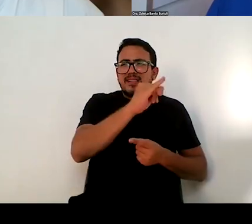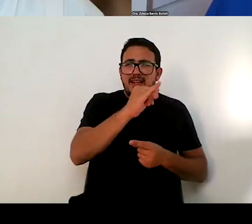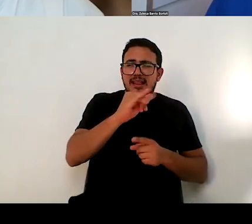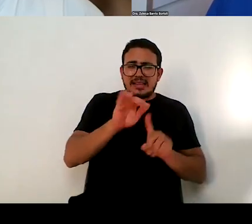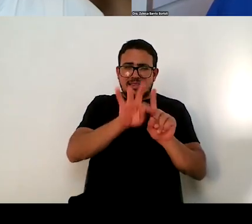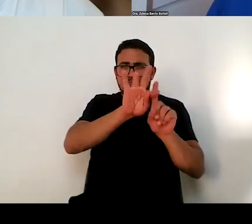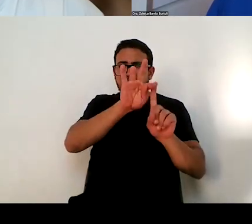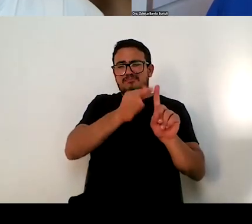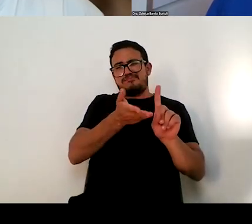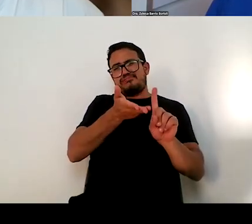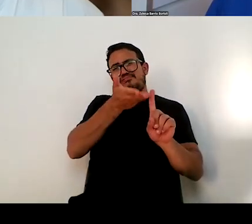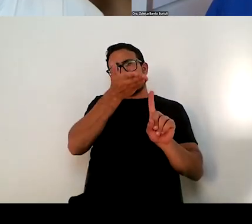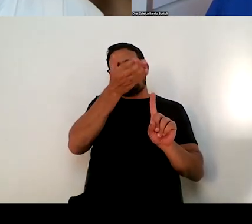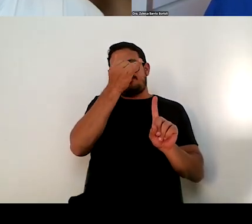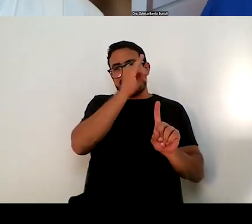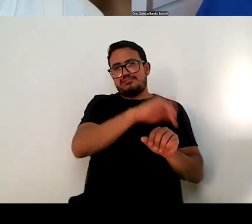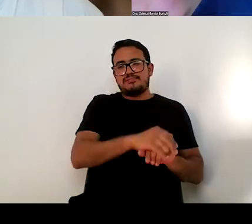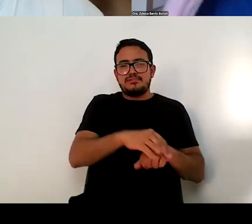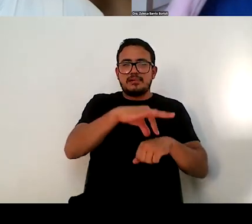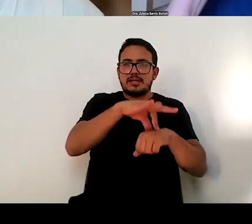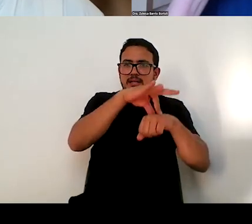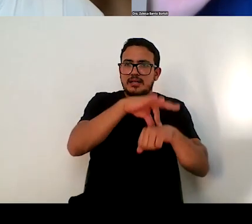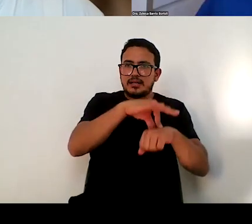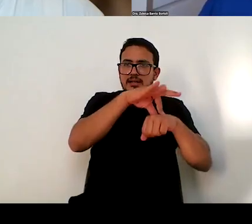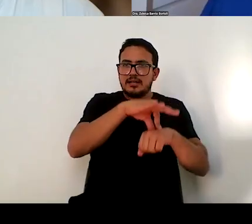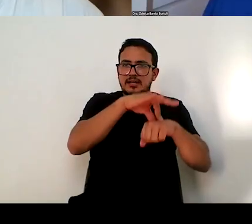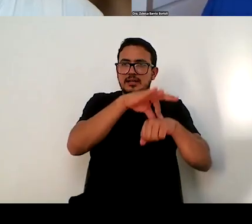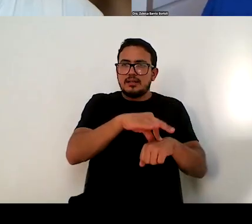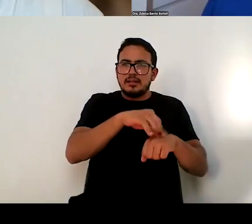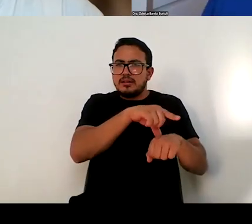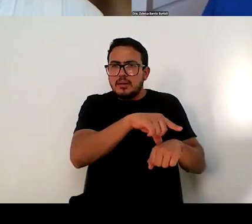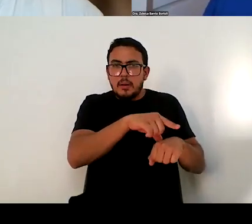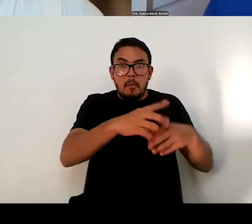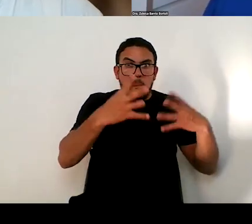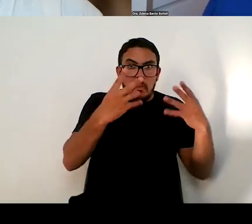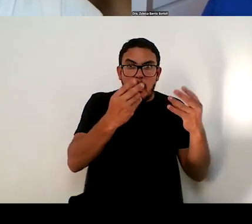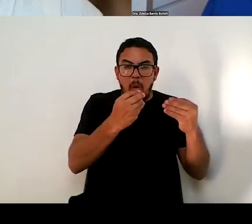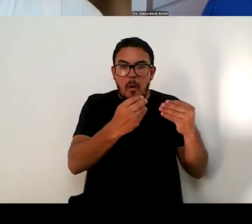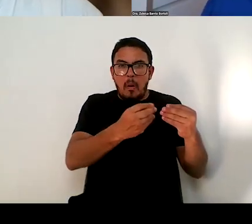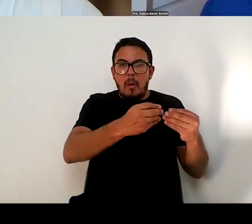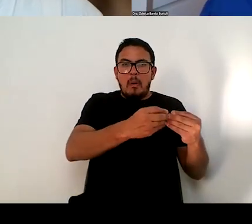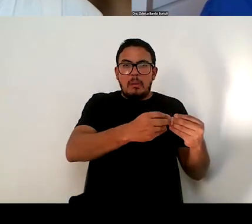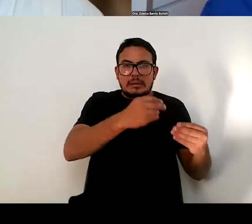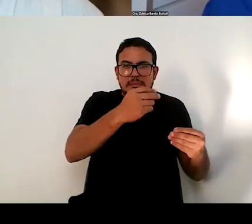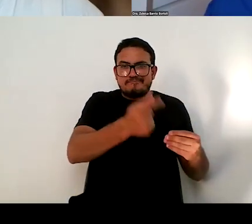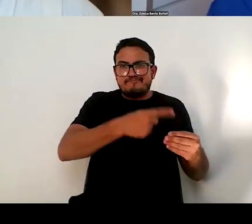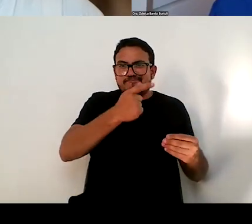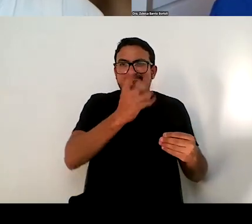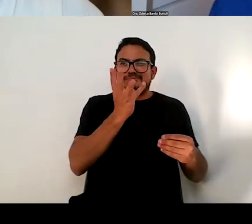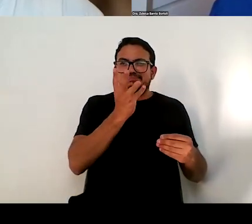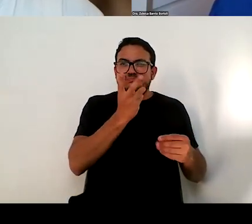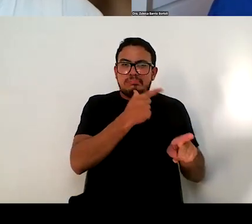passada. Ou se você gostar dela bem passada, dá uma pré-cozida nela no micro-ondas, por exemplo, vai ficar